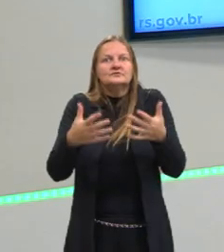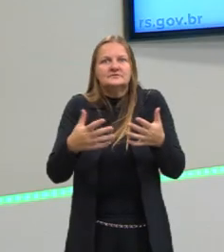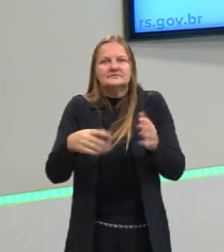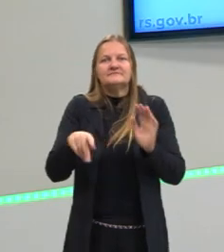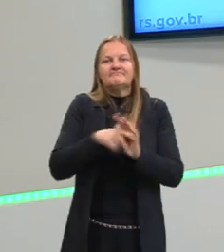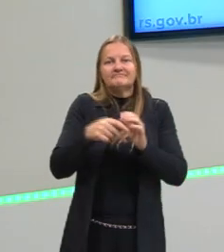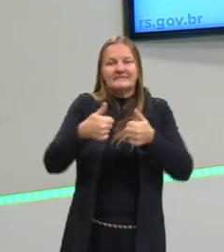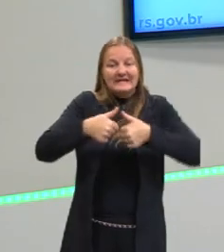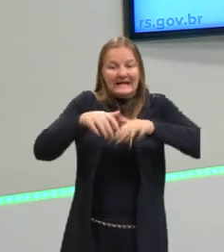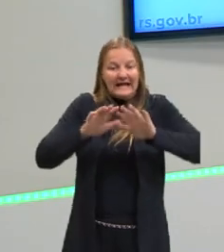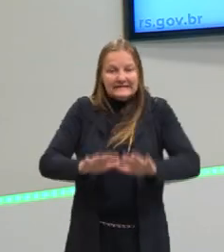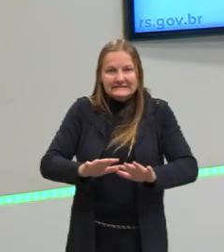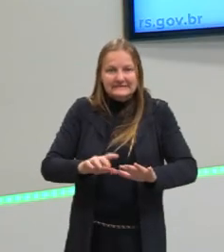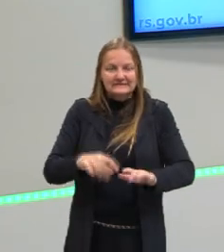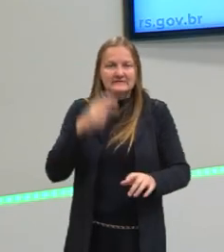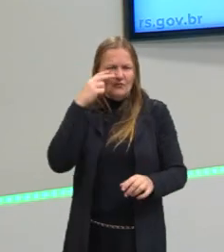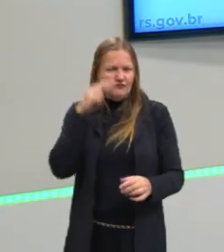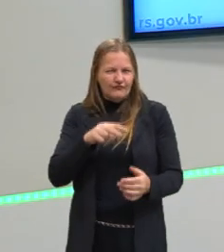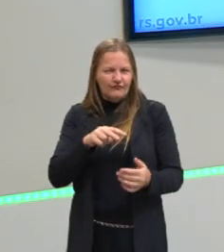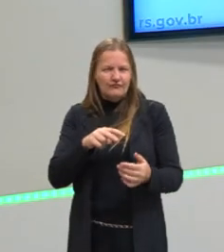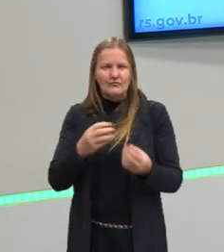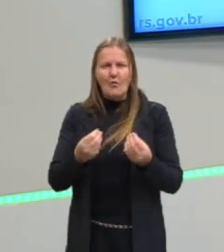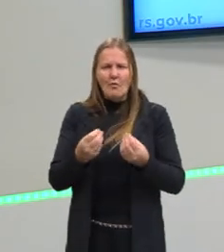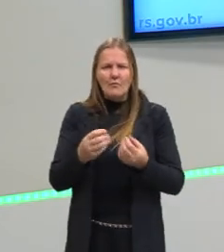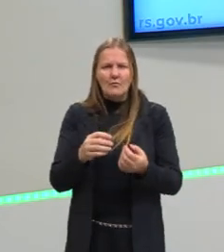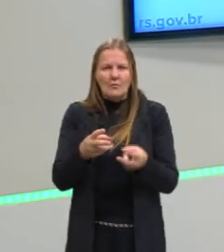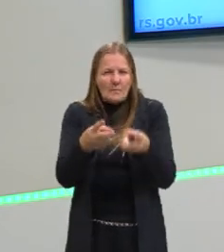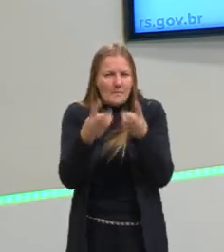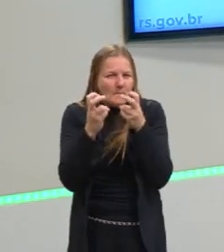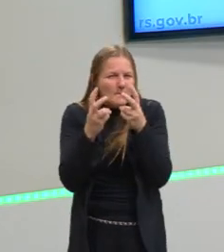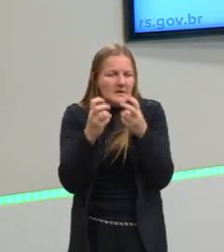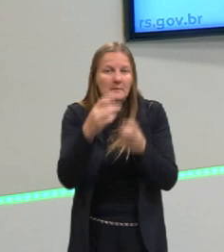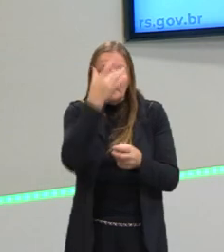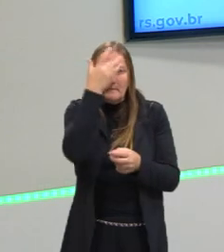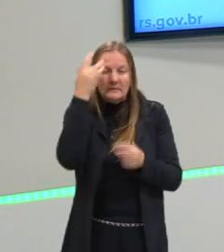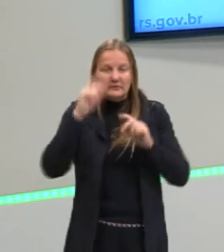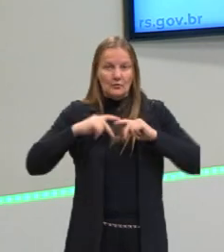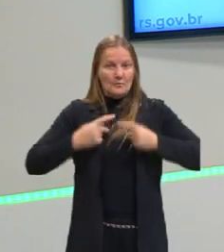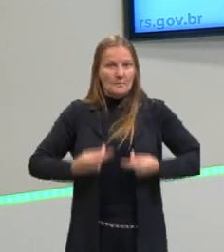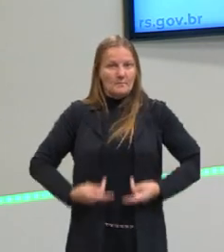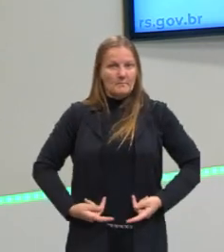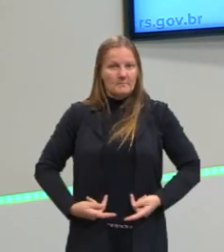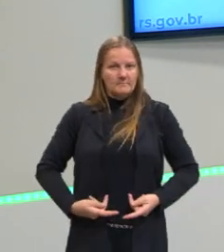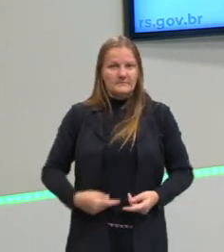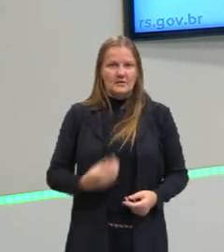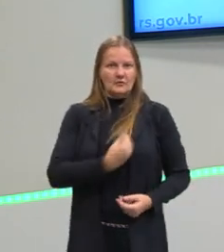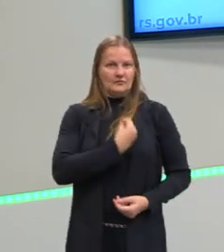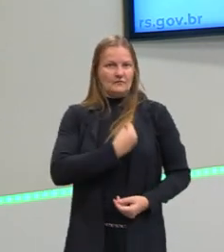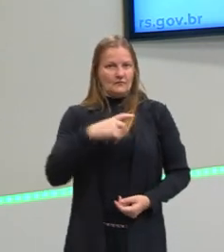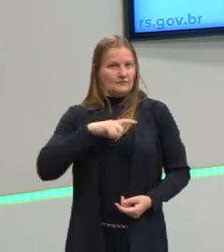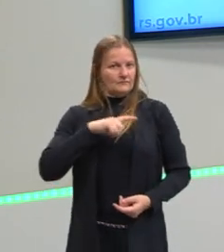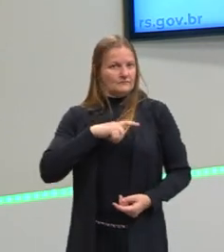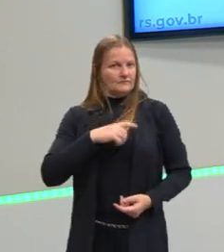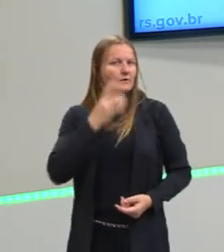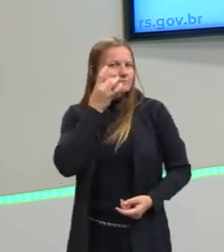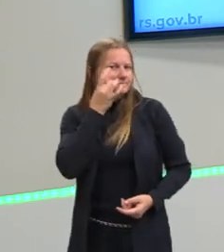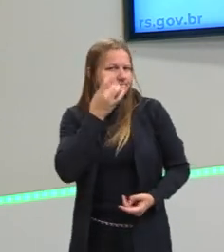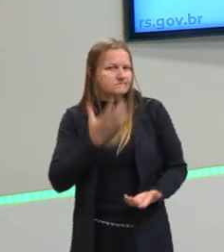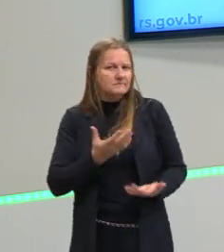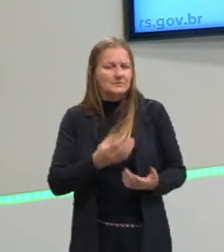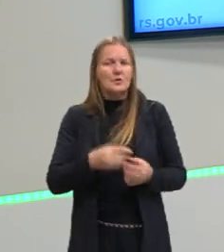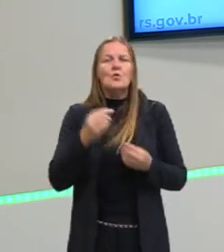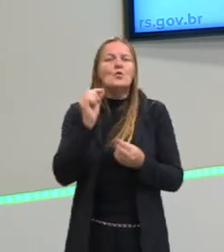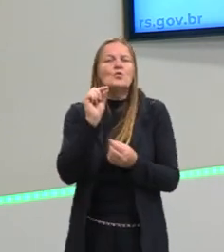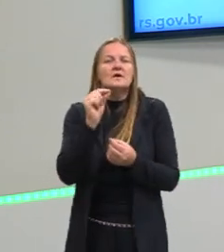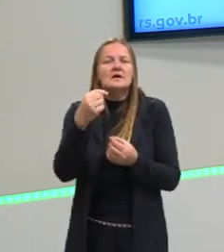partir da existência eu vejo as coisas por exemplo nos vemos os seres humanos assistência o que que é